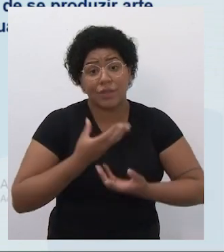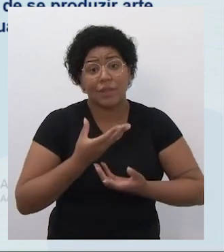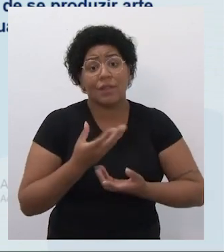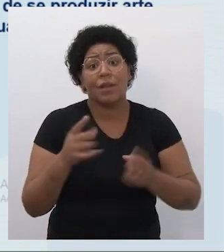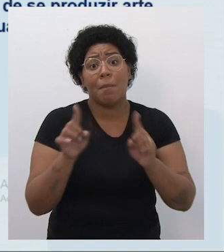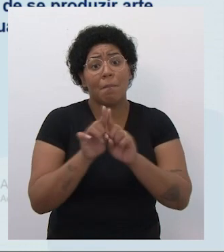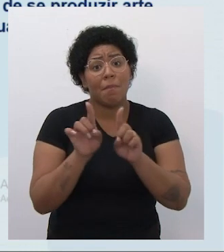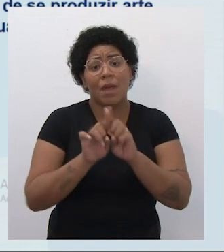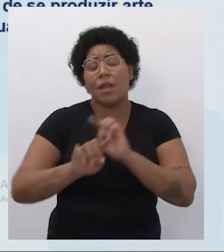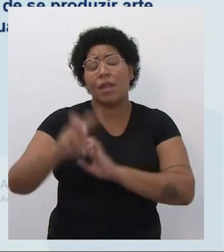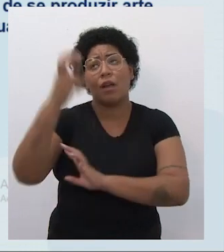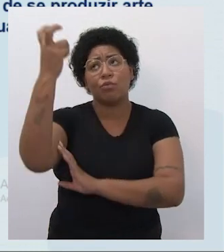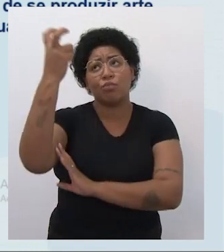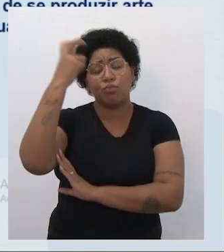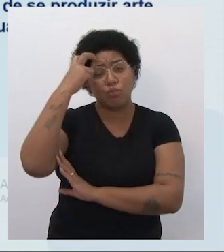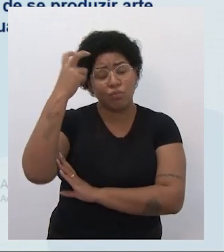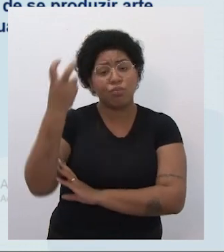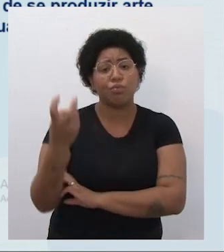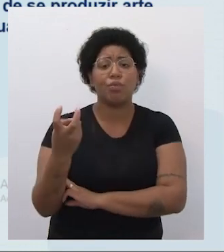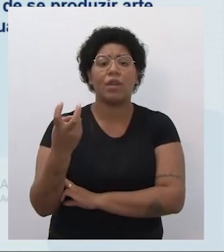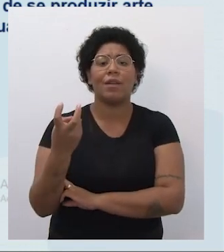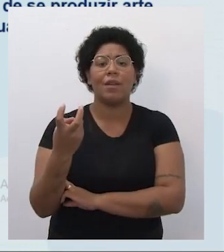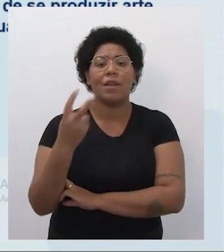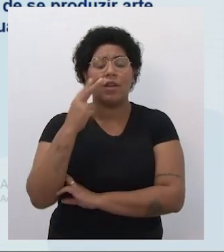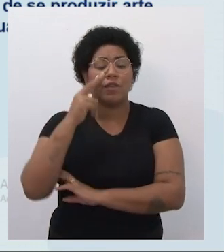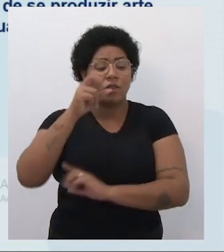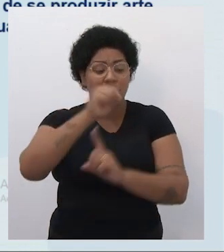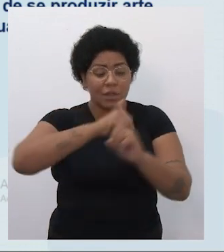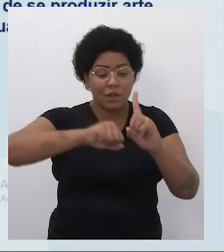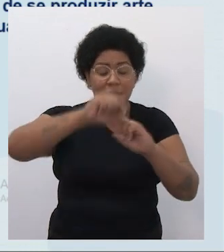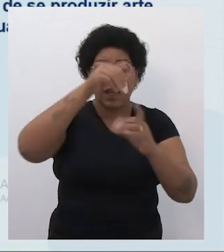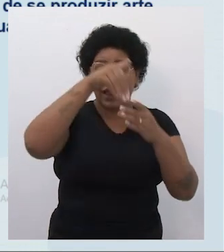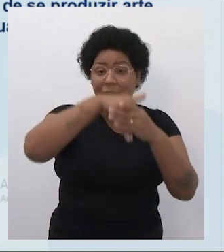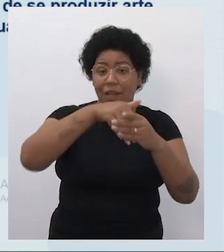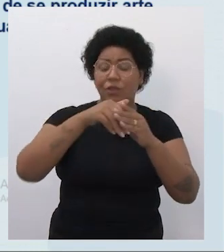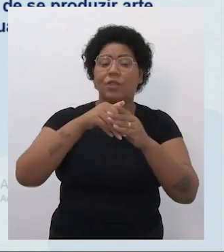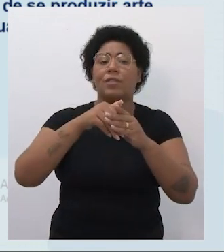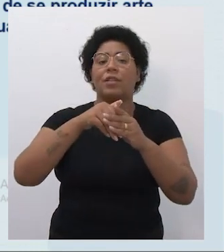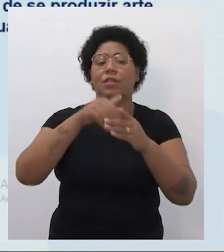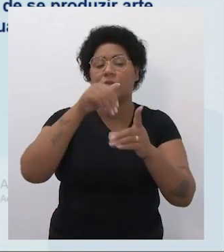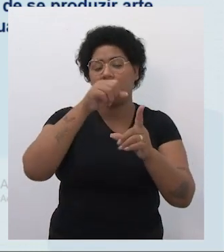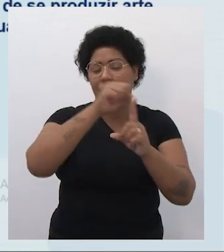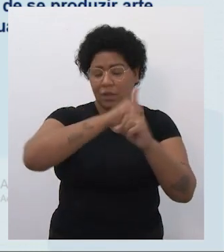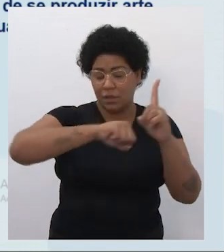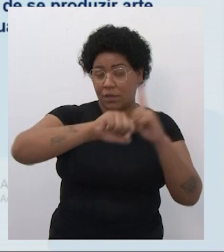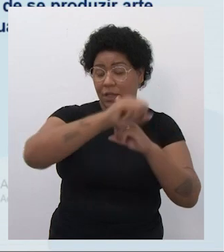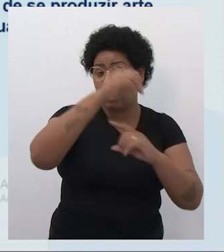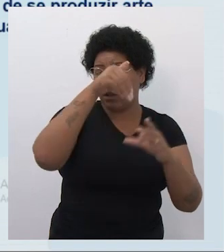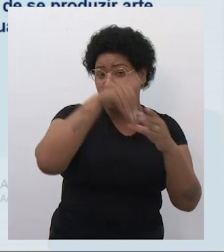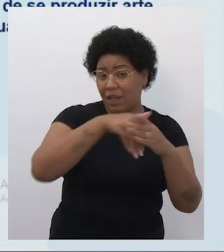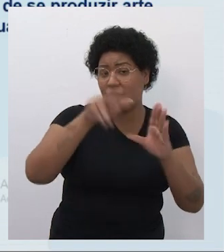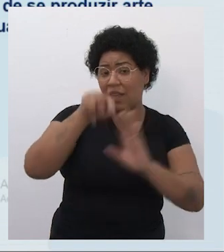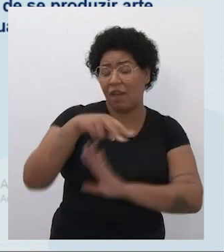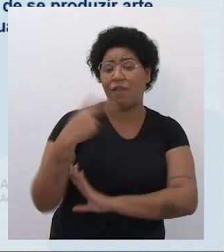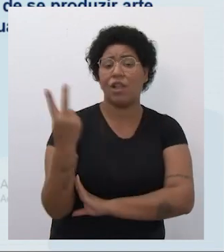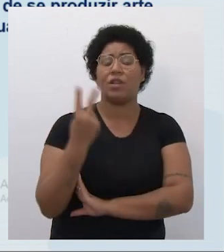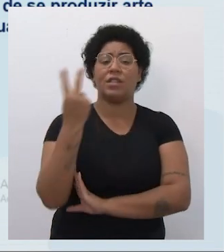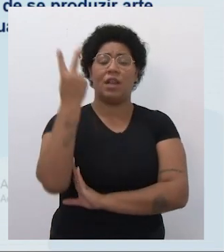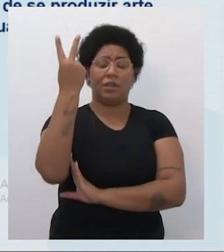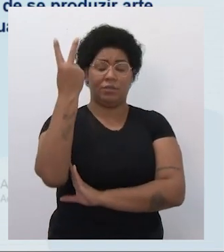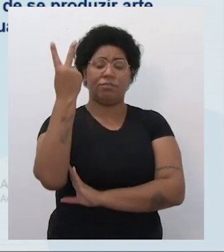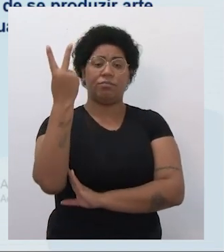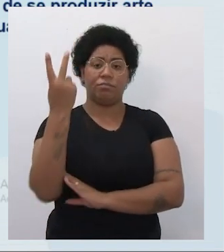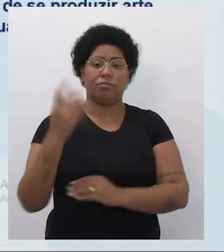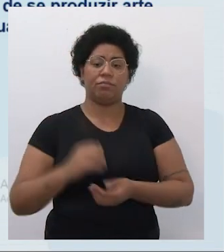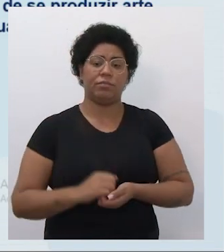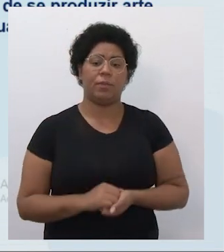é tida como predominante ou valorizada socialmente, até no movimento de resistência ou contradição a